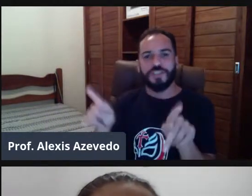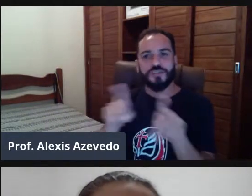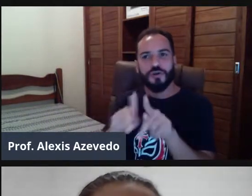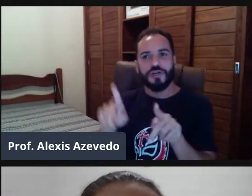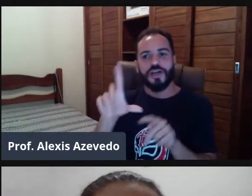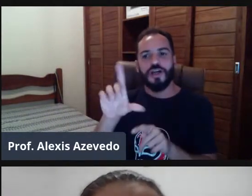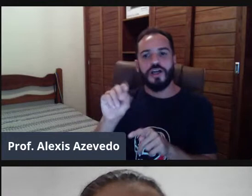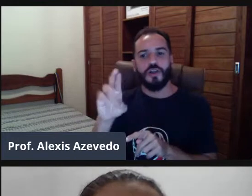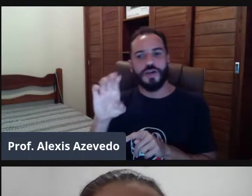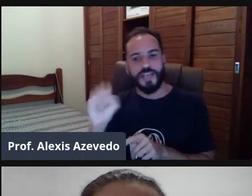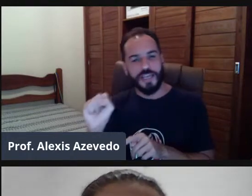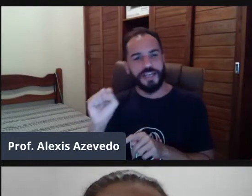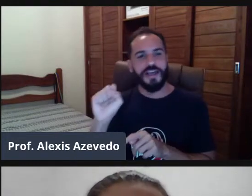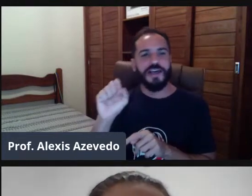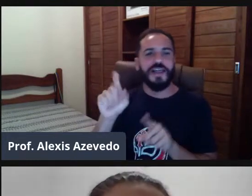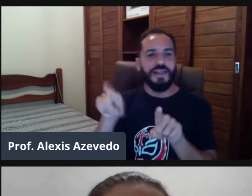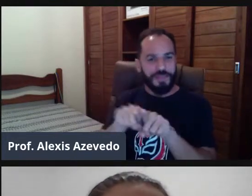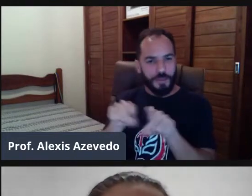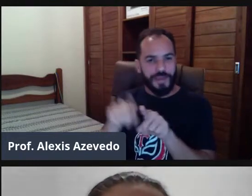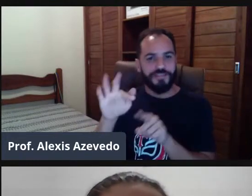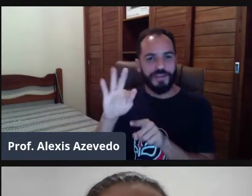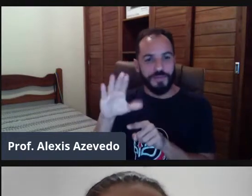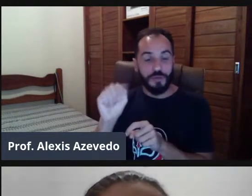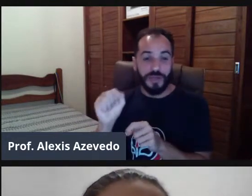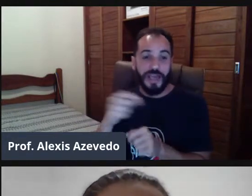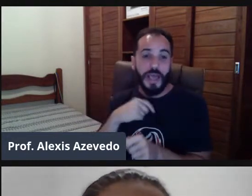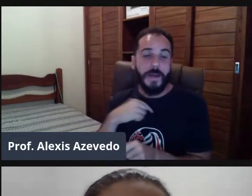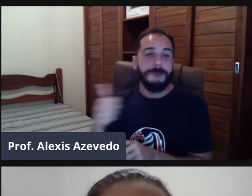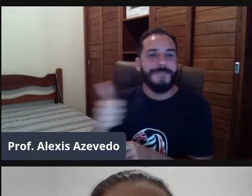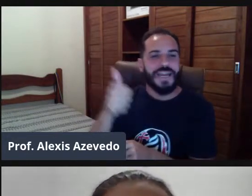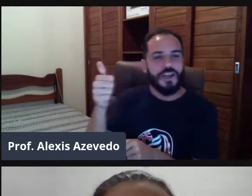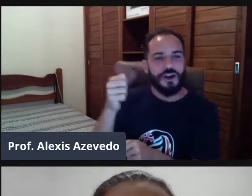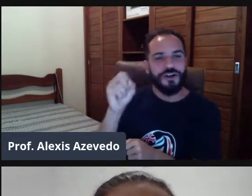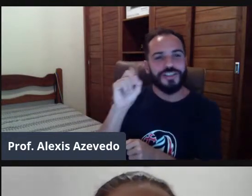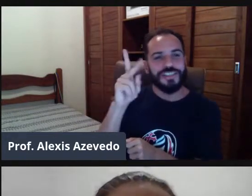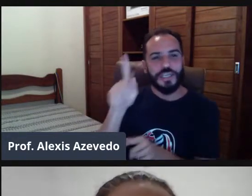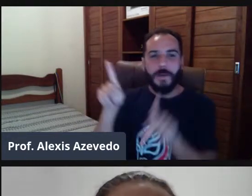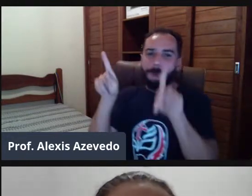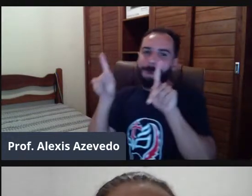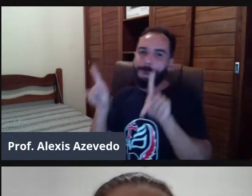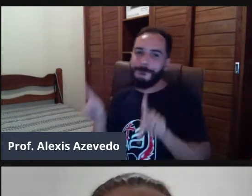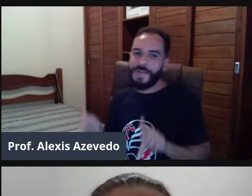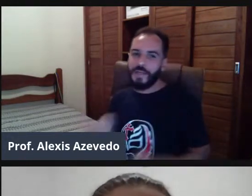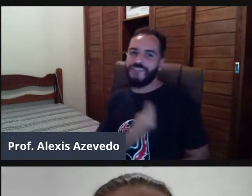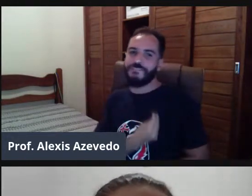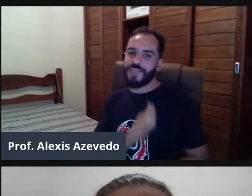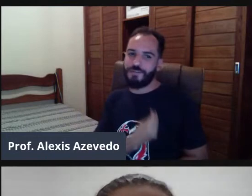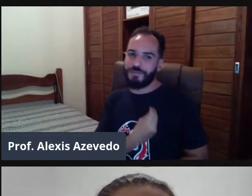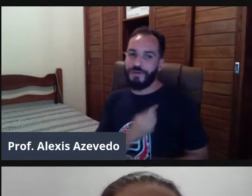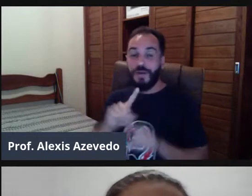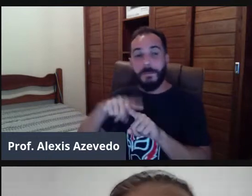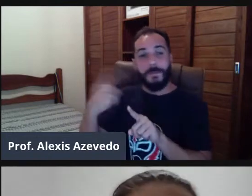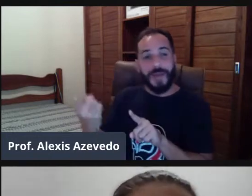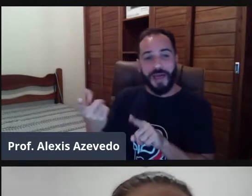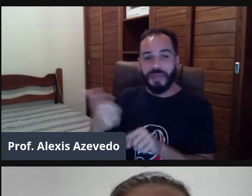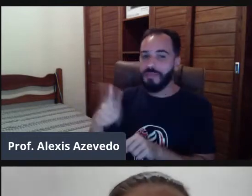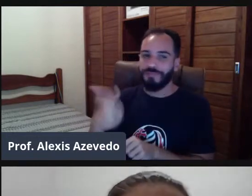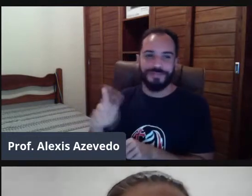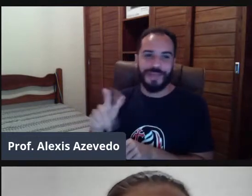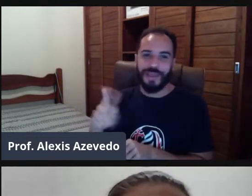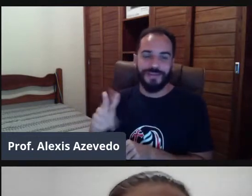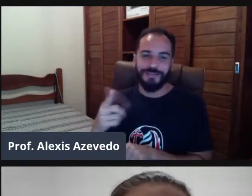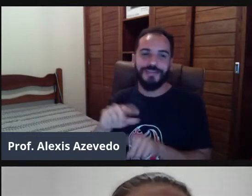muito que fosse pessoalmente, para a gente se abraçar, né? Nos encontrarmos, os veteranos,